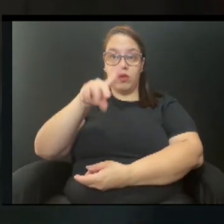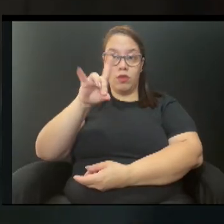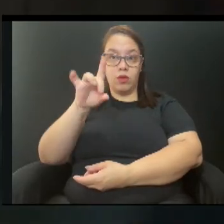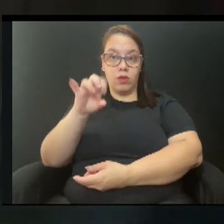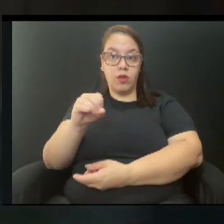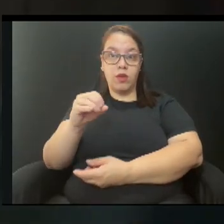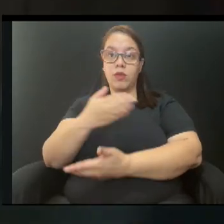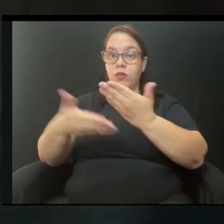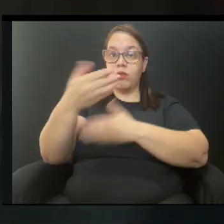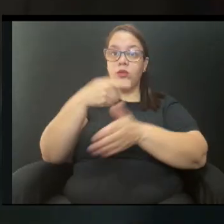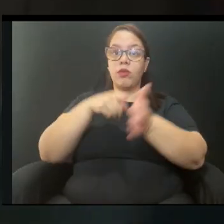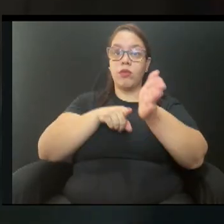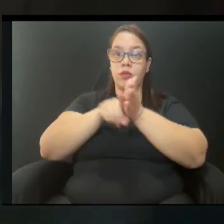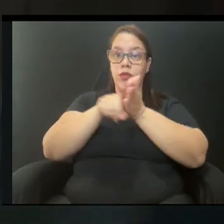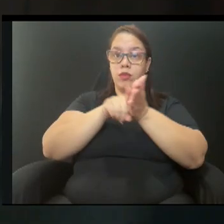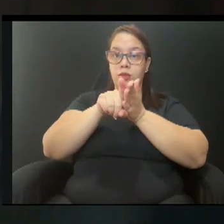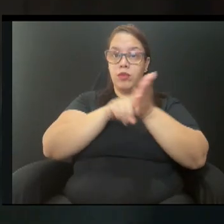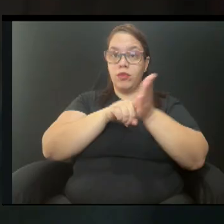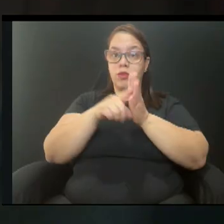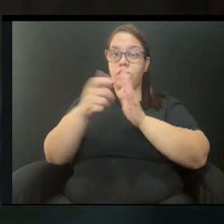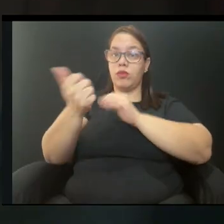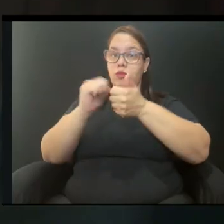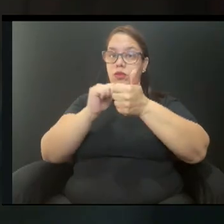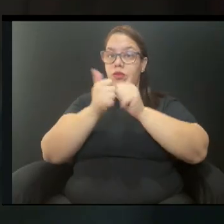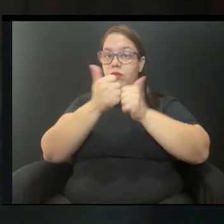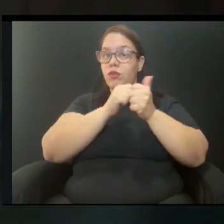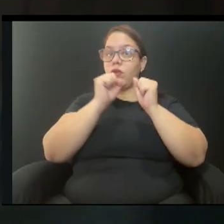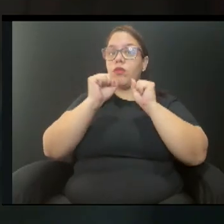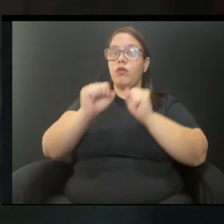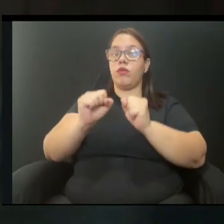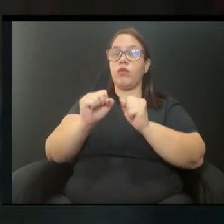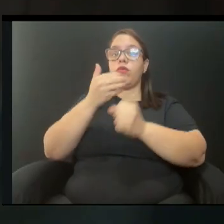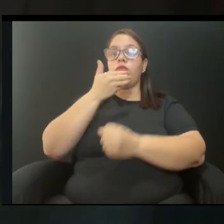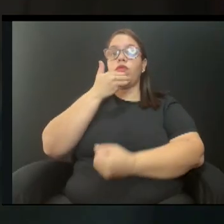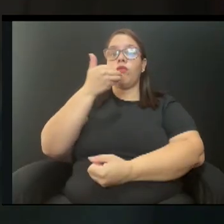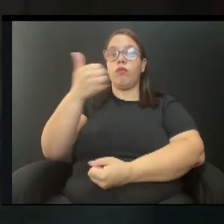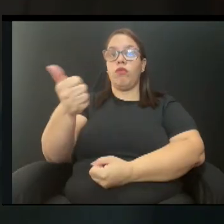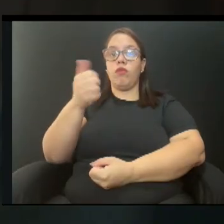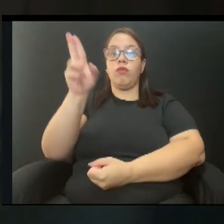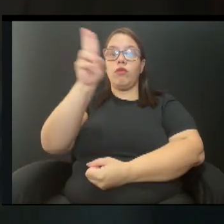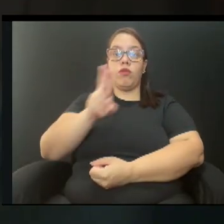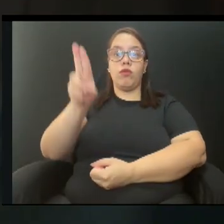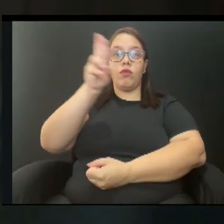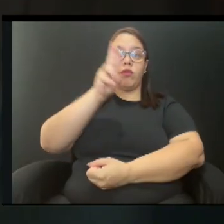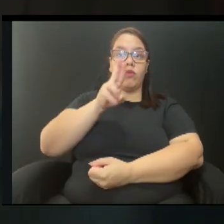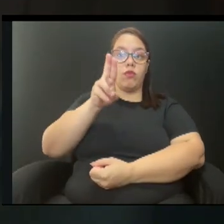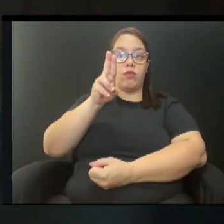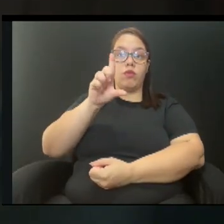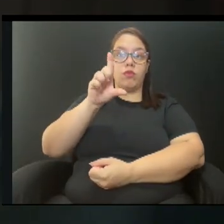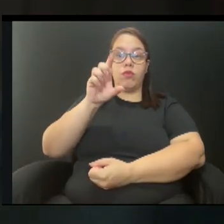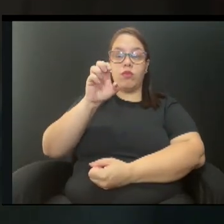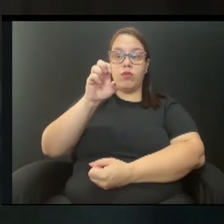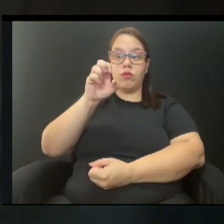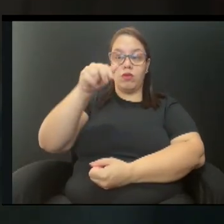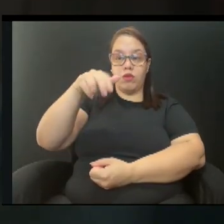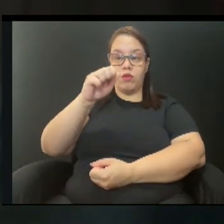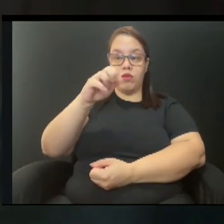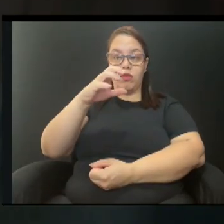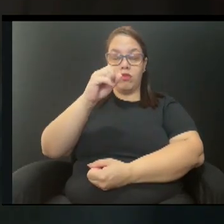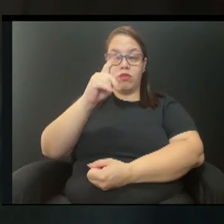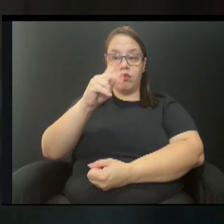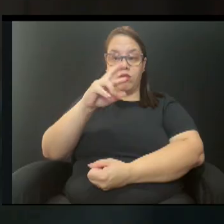pesquisa de avaliação que pode viabilizar o uso do lenacapavir, medicamento injetável